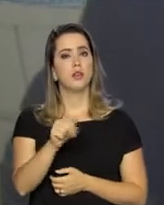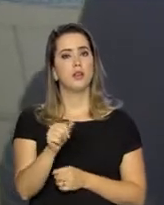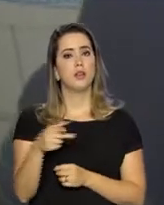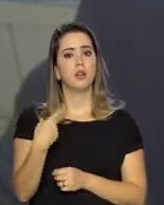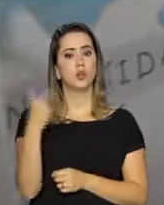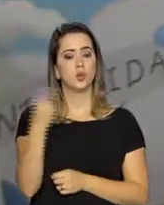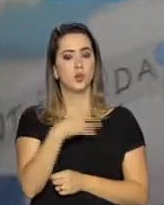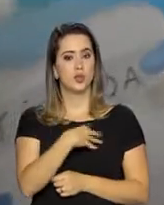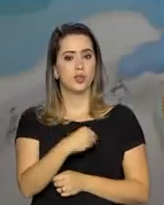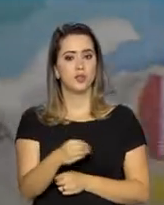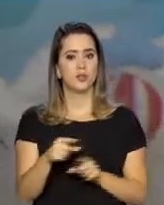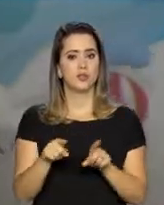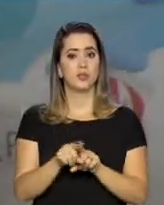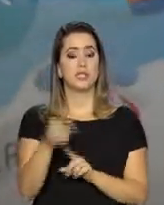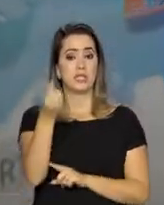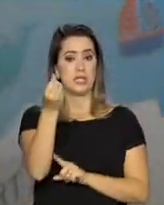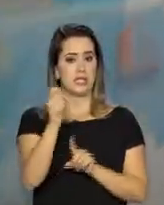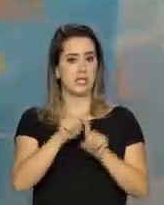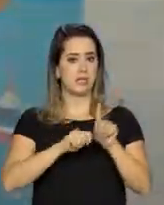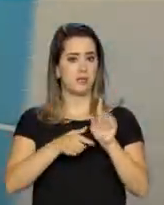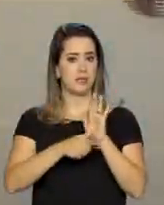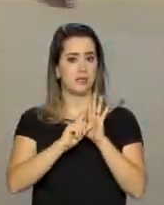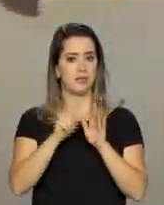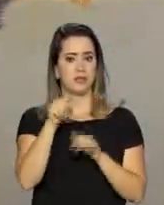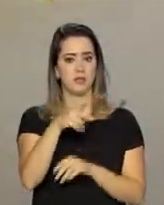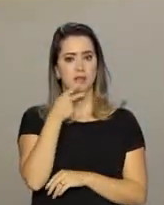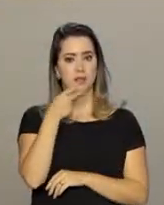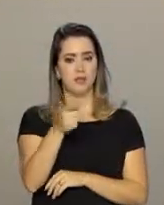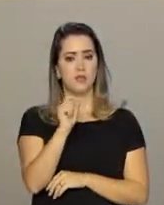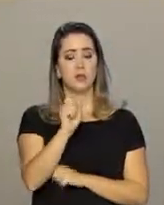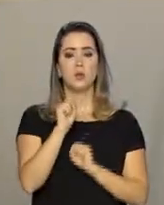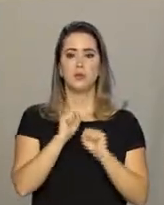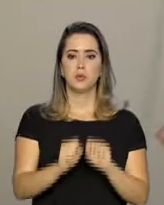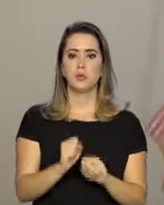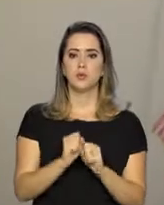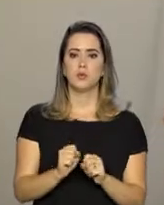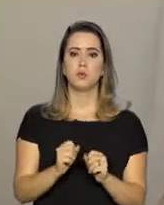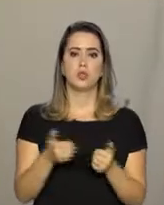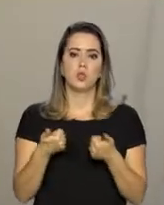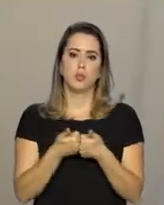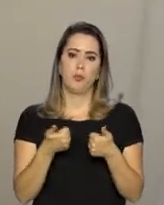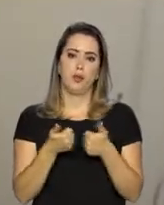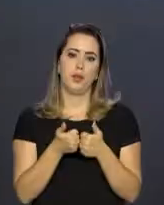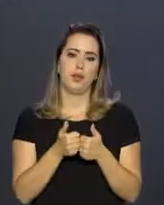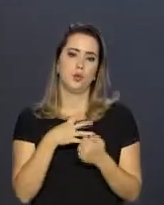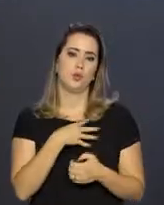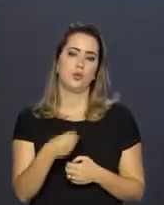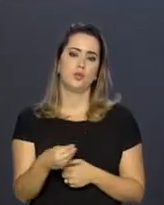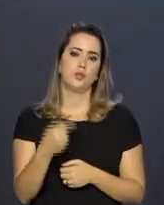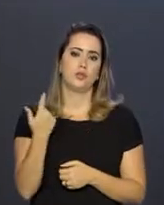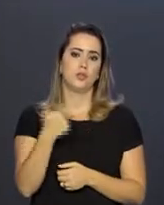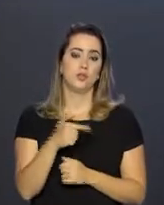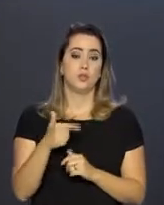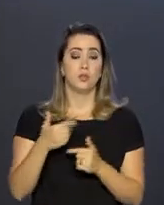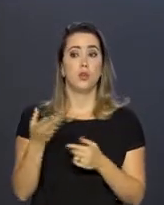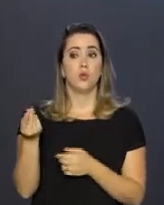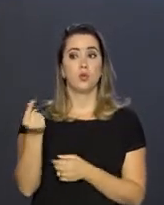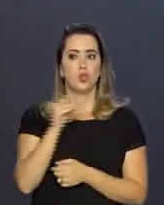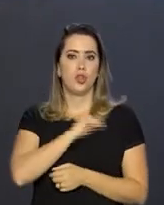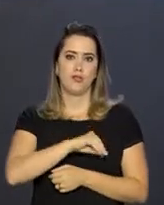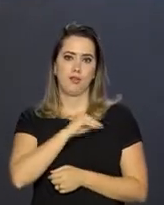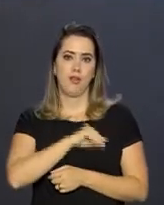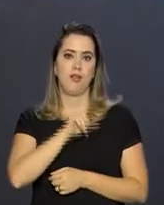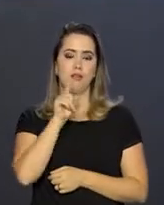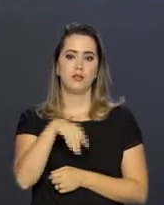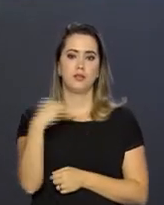gêmeos felipe lucas há seis meses e ela diz que a possibilidade de ficar perto dos meninos sem deixar de receber a renda